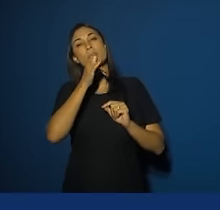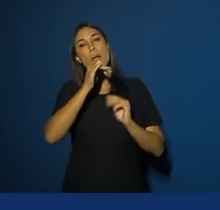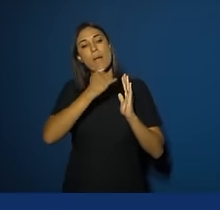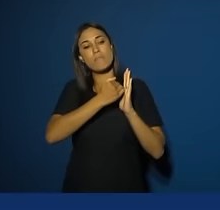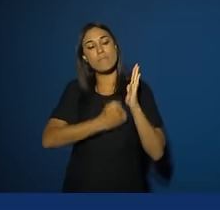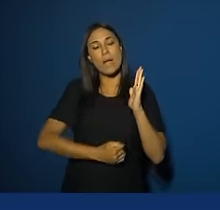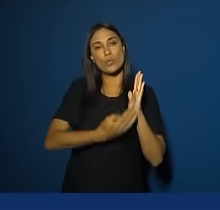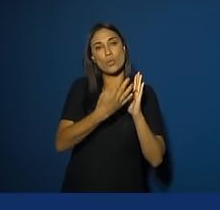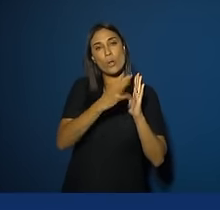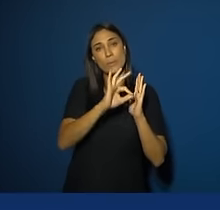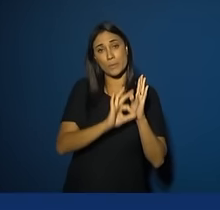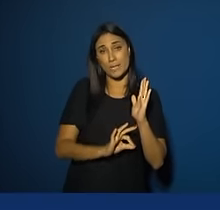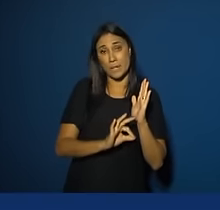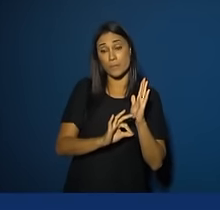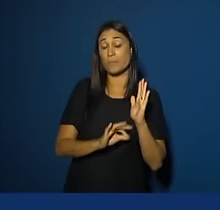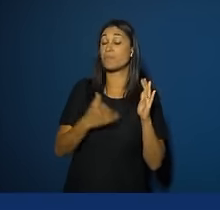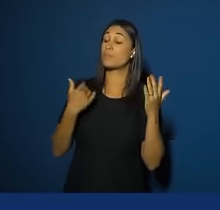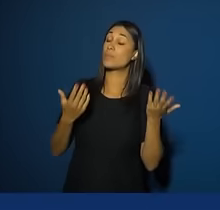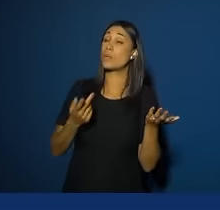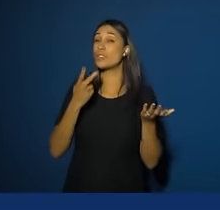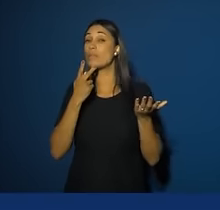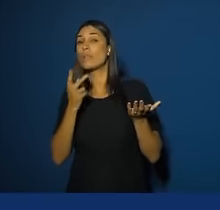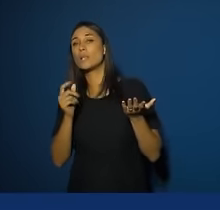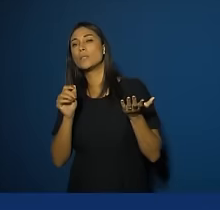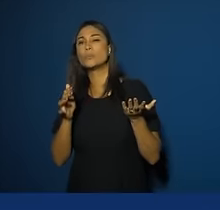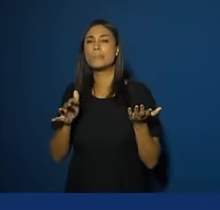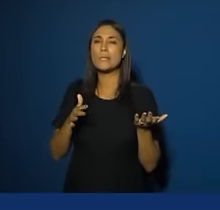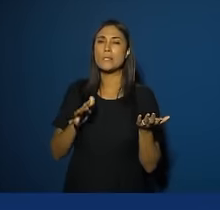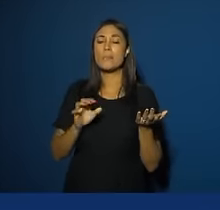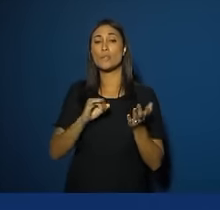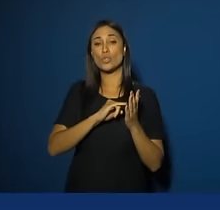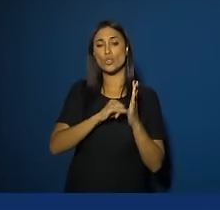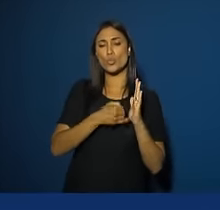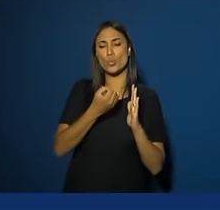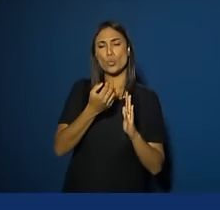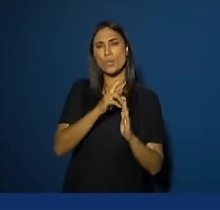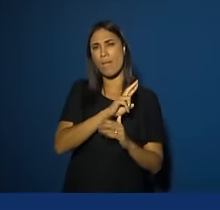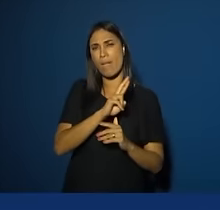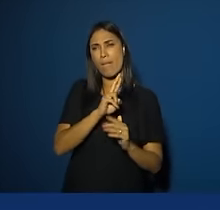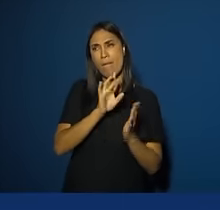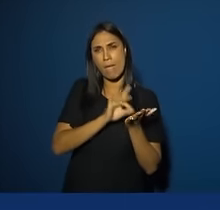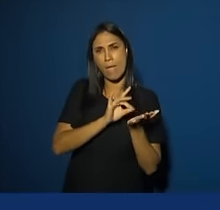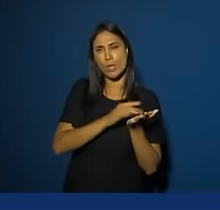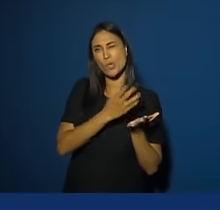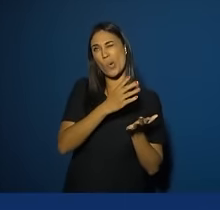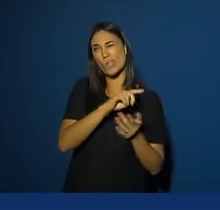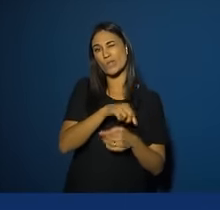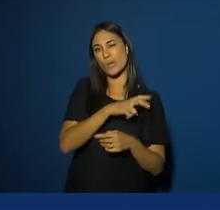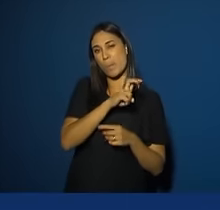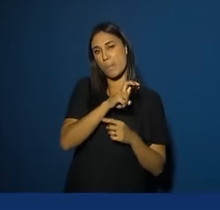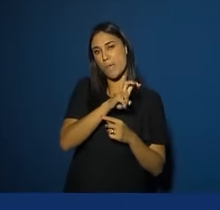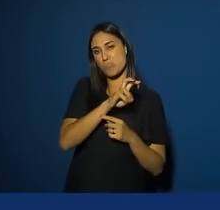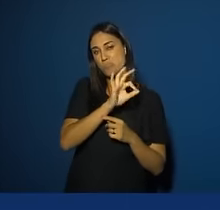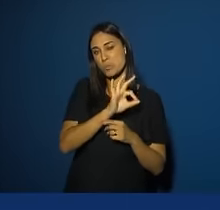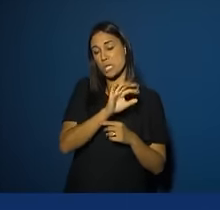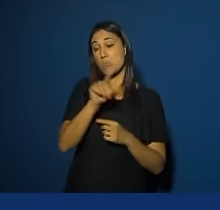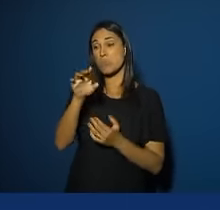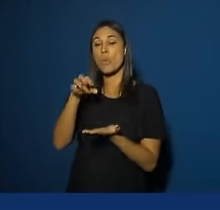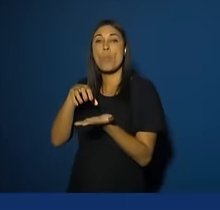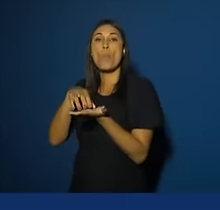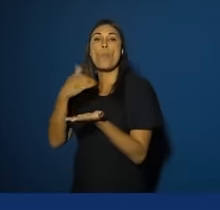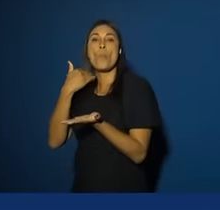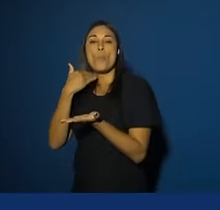Abaixo de 4%. Ou seja, a gente está falando aí de juros reais de 4,5%, né? O Banco Central até coloca